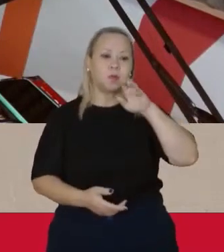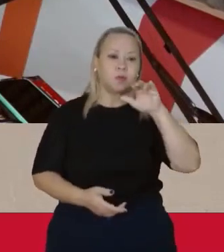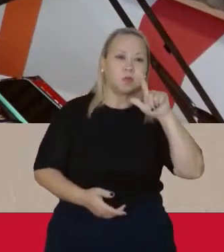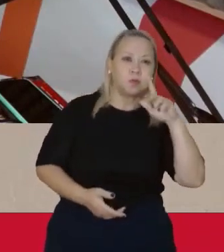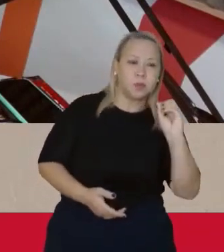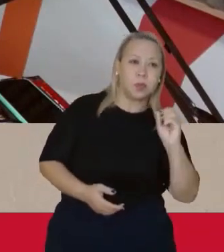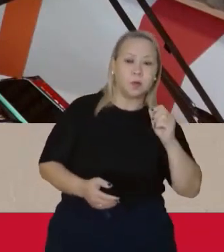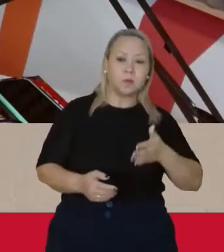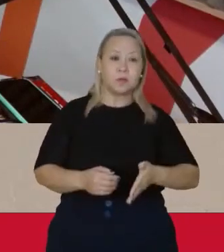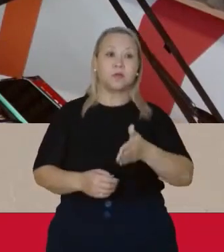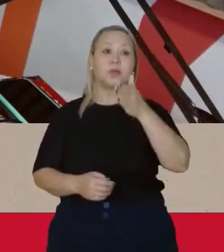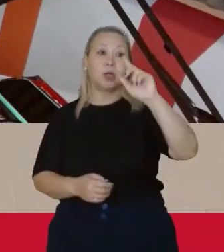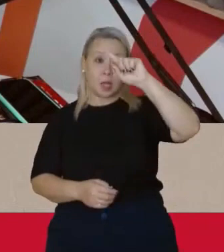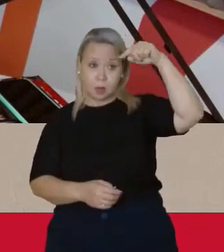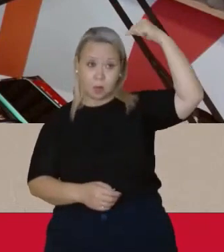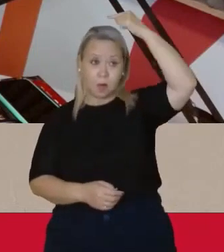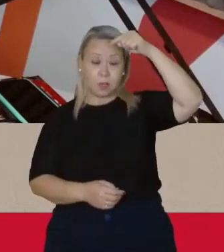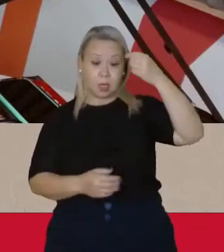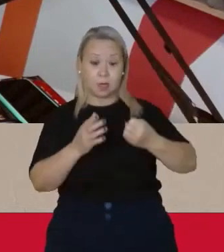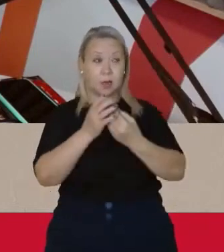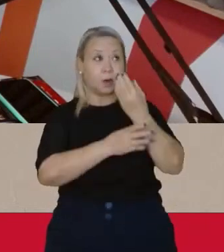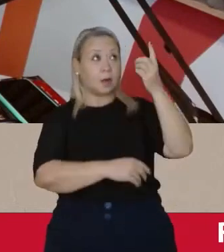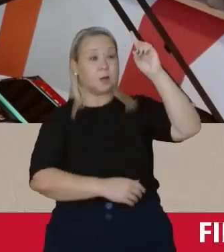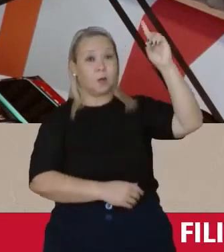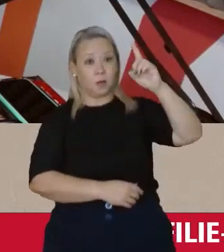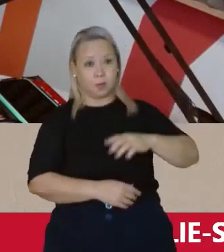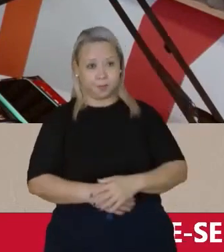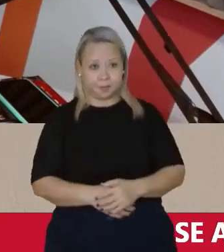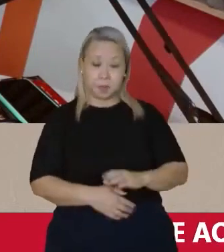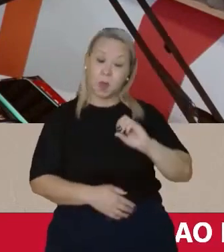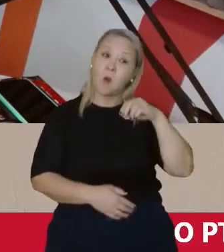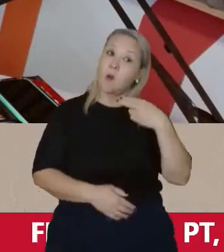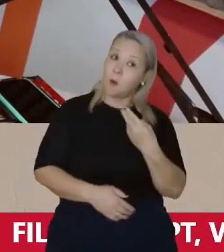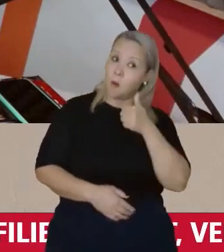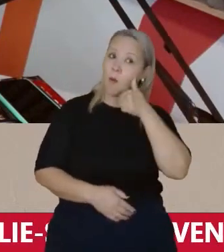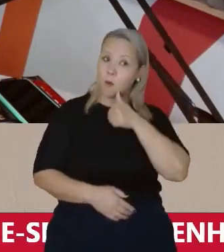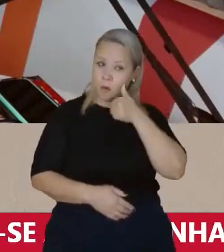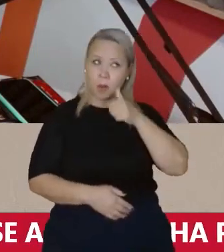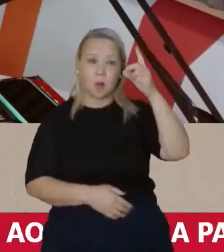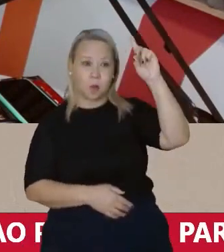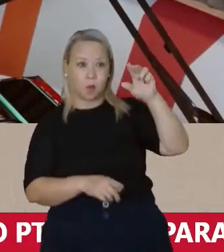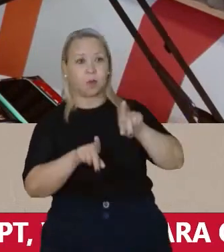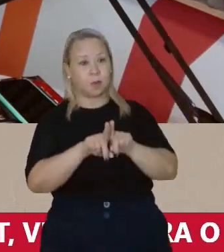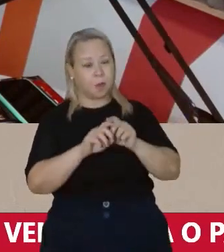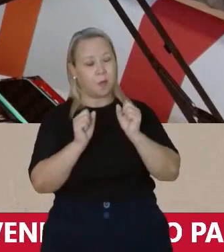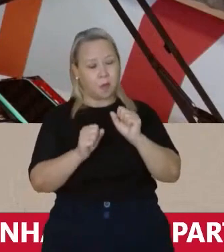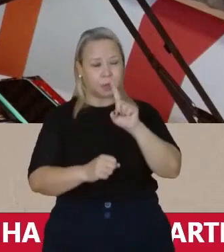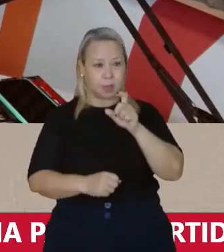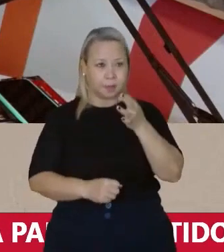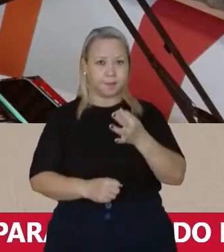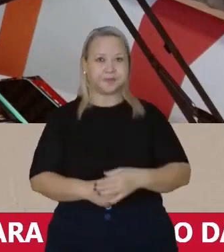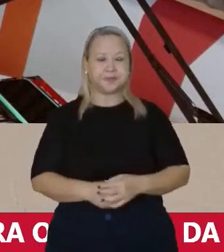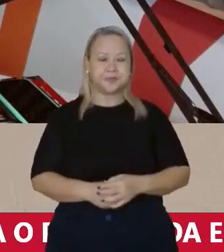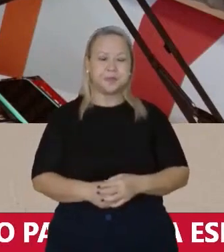ao Orum, direto ao sagrado e ao Criador, ou Criadora, que eu acredito que é uma criadora. Ligados